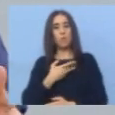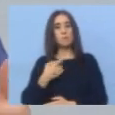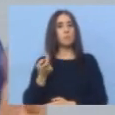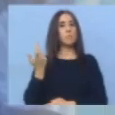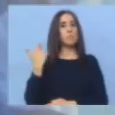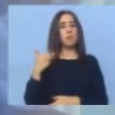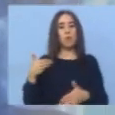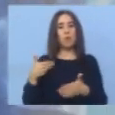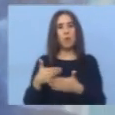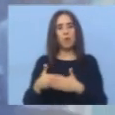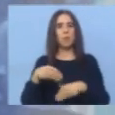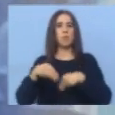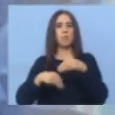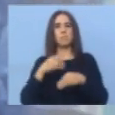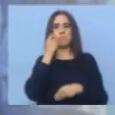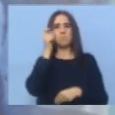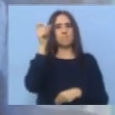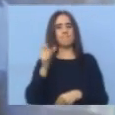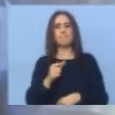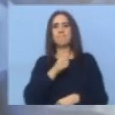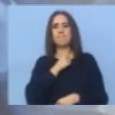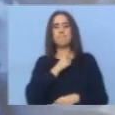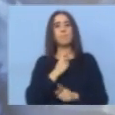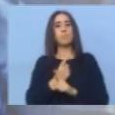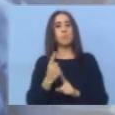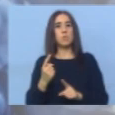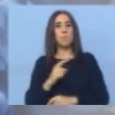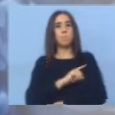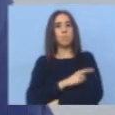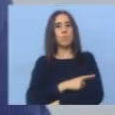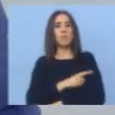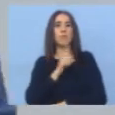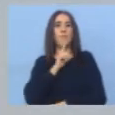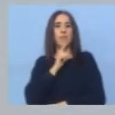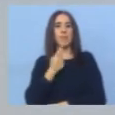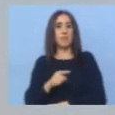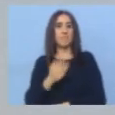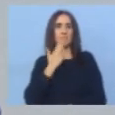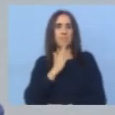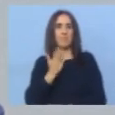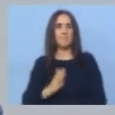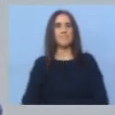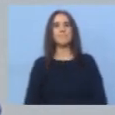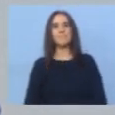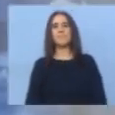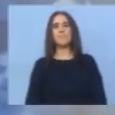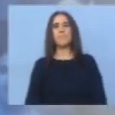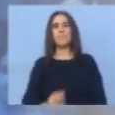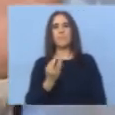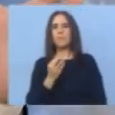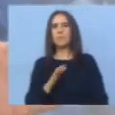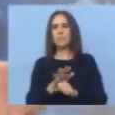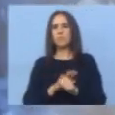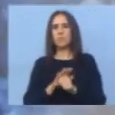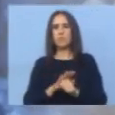quando chegou o tempo das eleições, ele simplesmente ignorou-as, porque está no poder, dá jeito a quem lá está. E são situações que podem